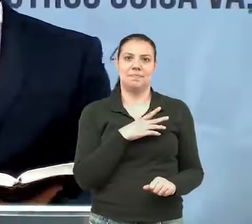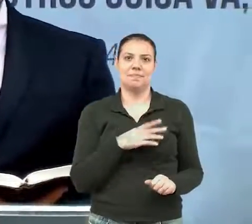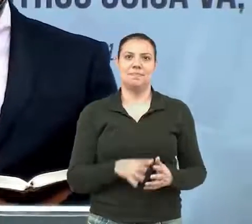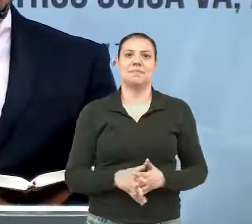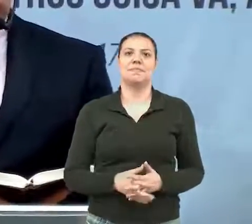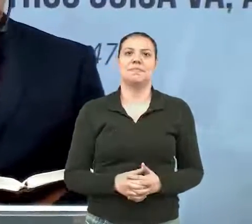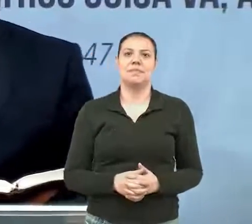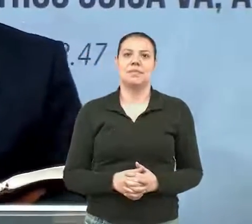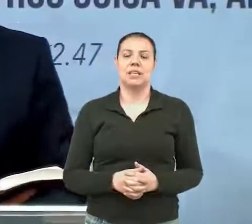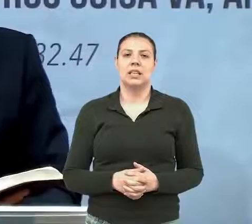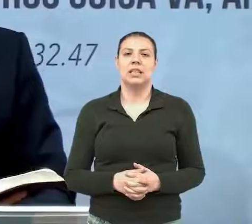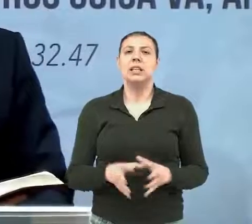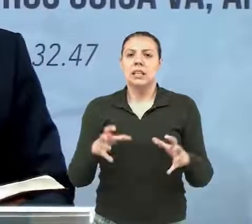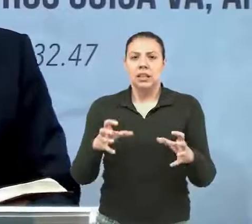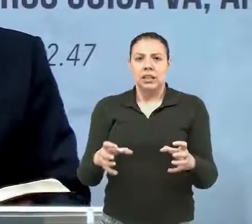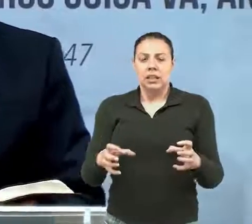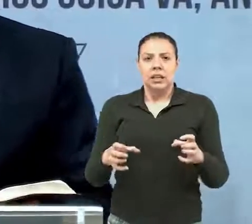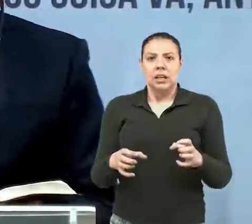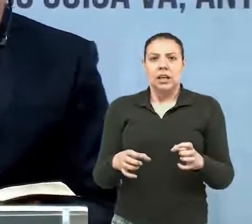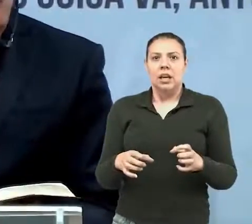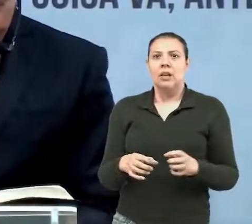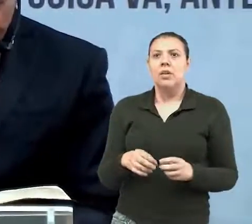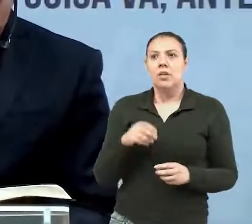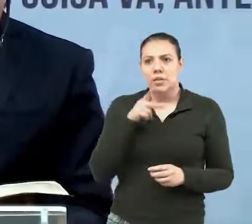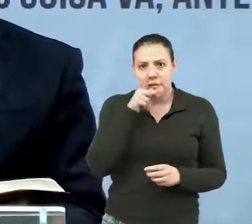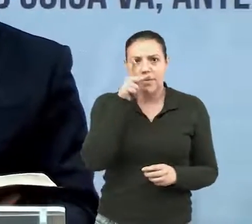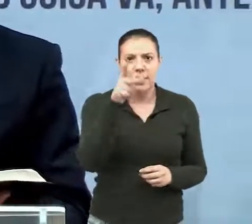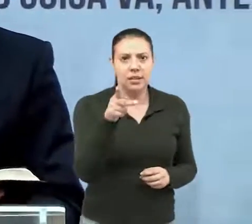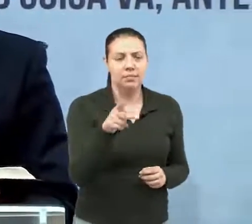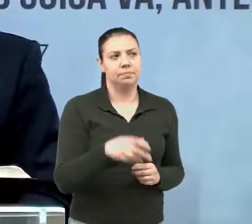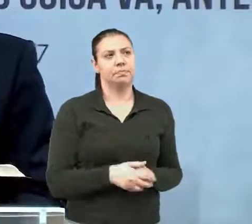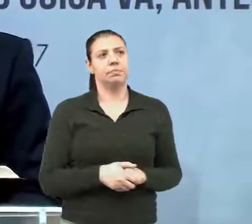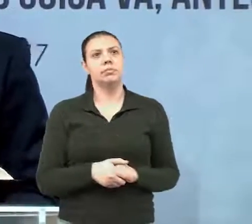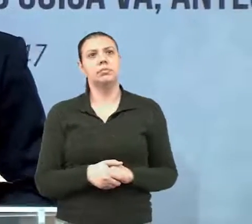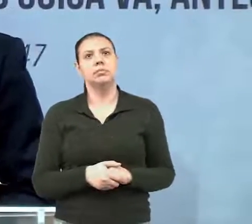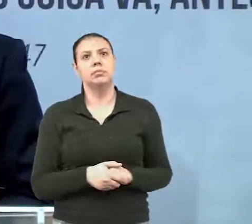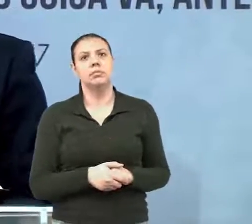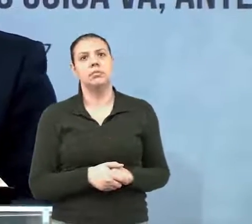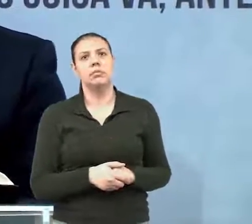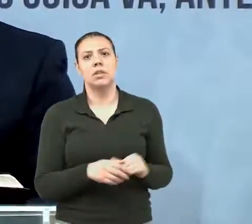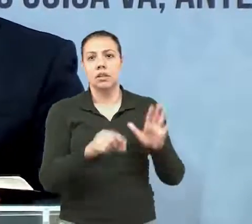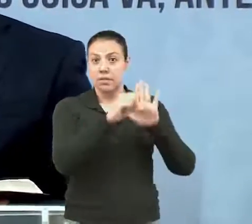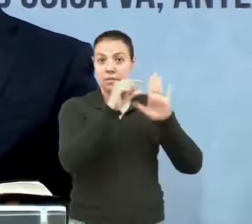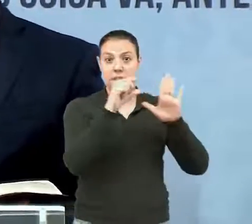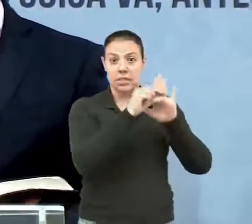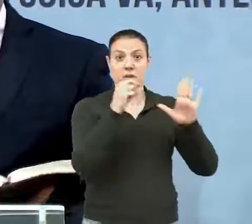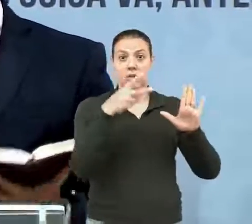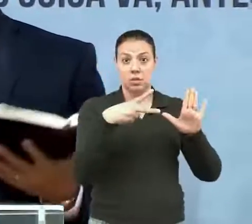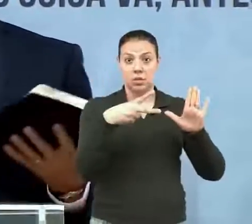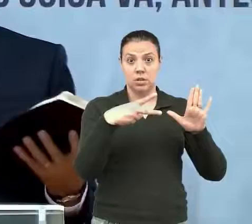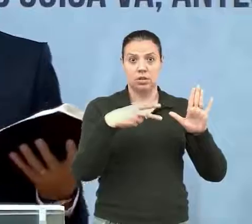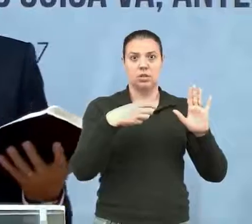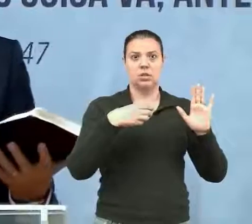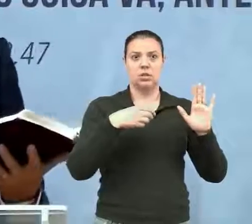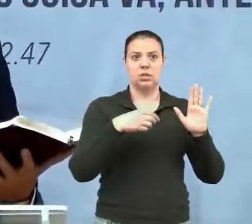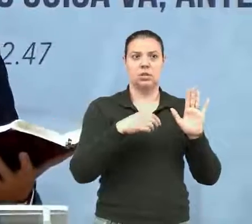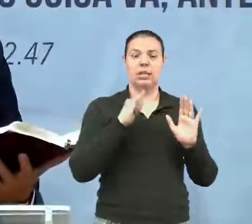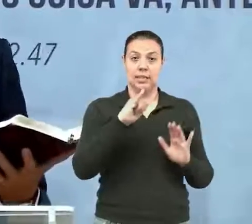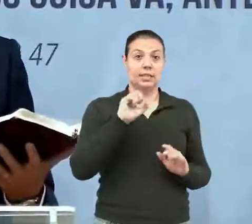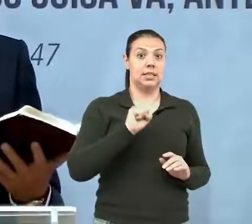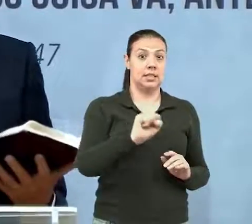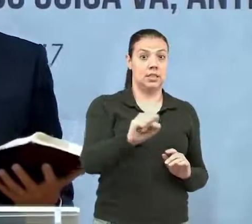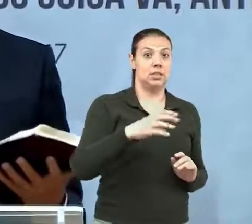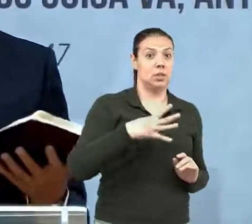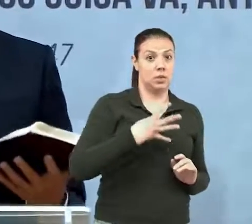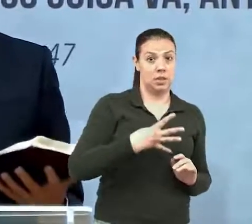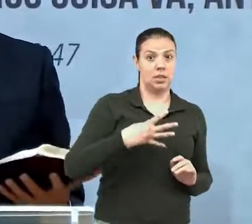Mas eu quero concluir, levando você ao versículo 2, de Isaías 43. O fato de a Bíblia nos